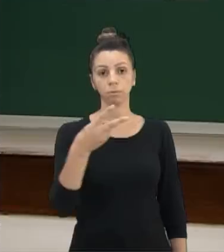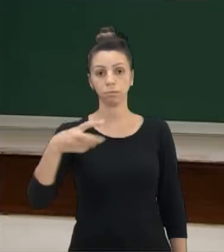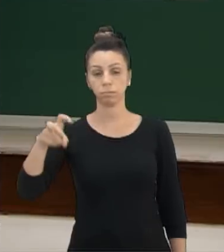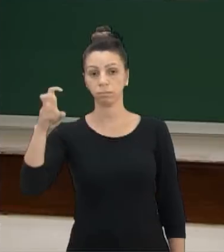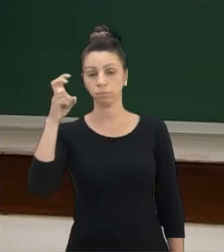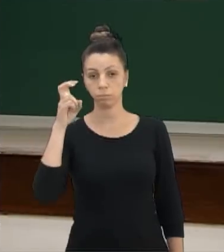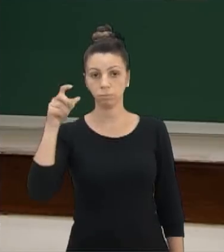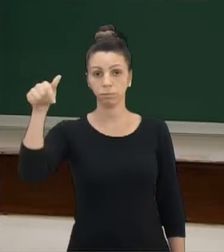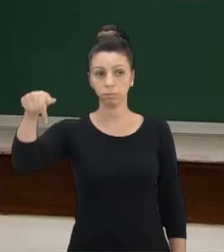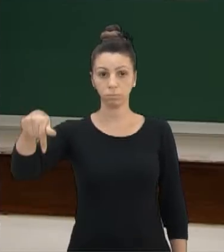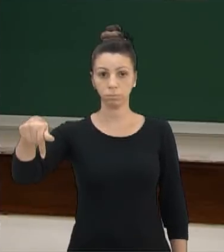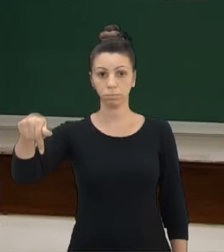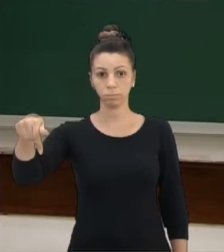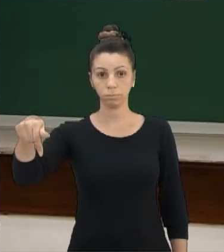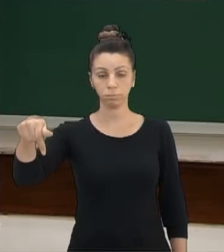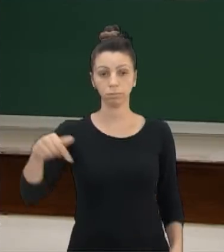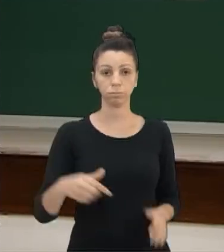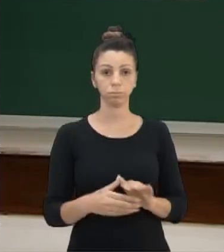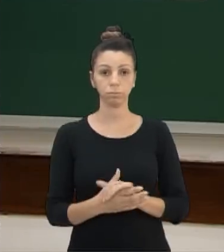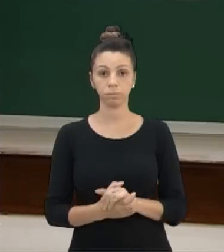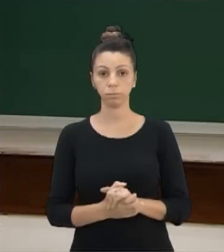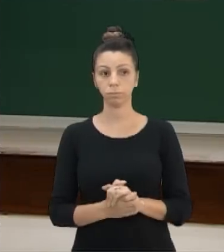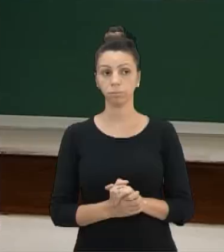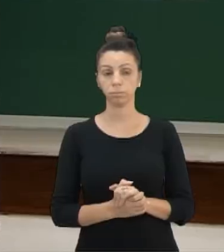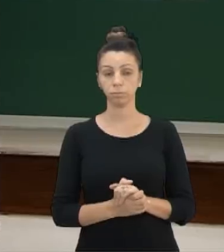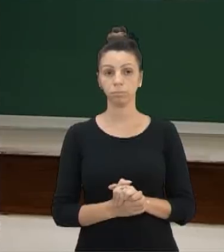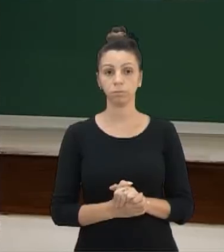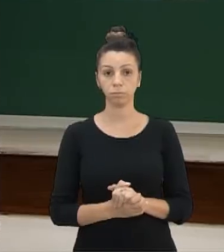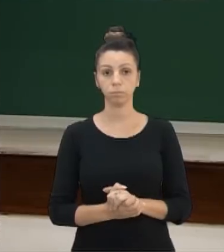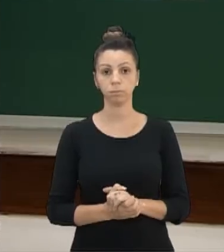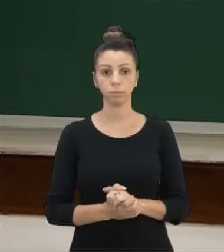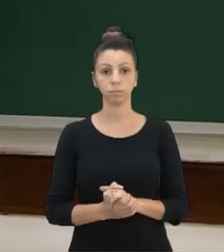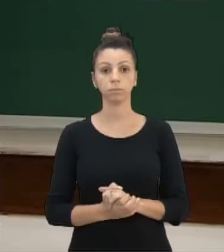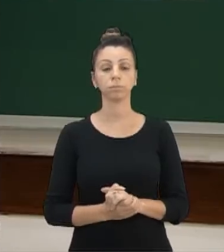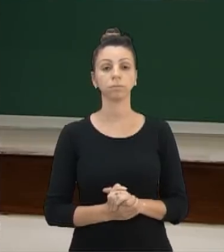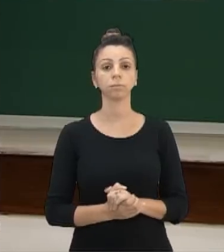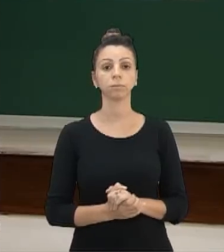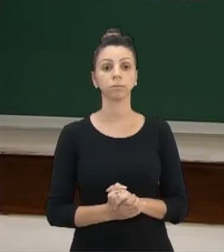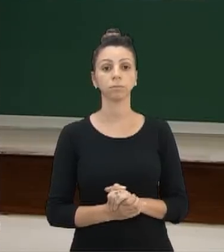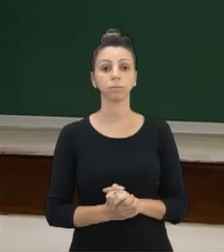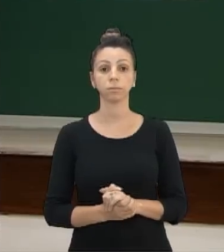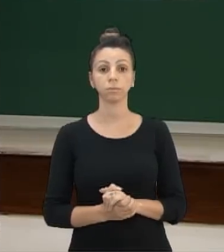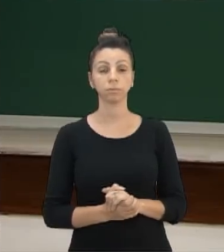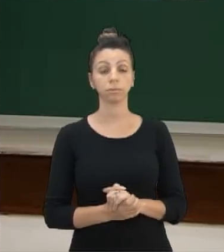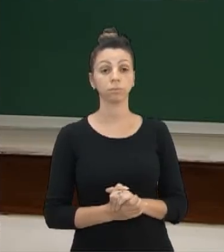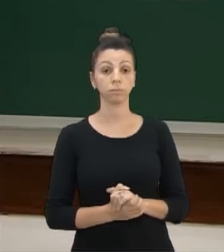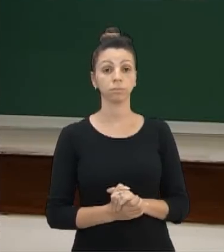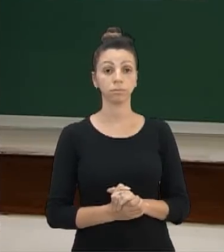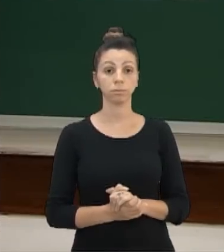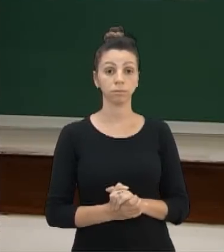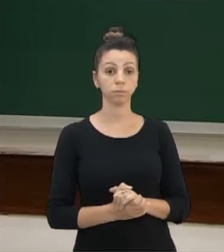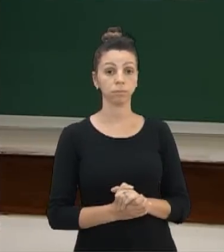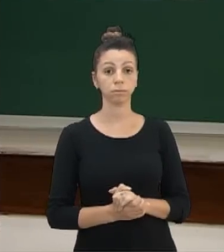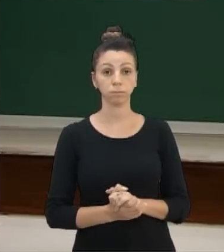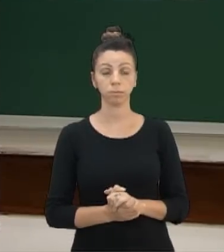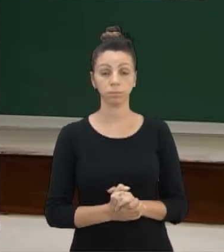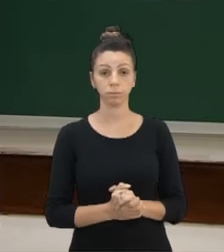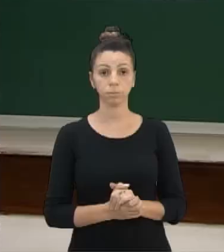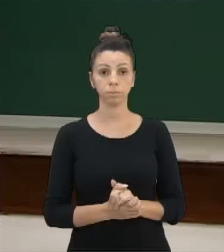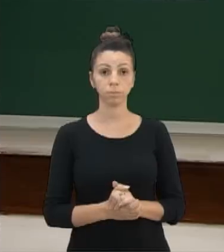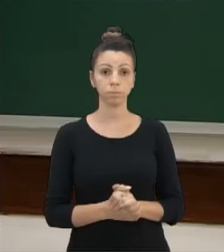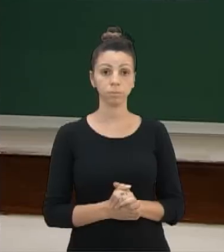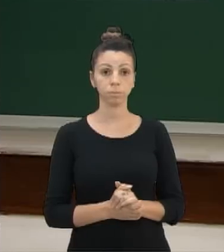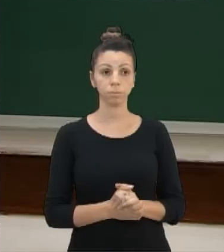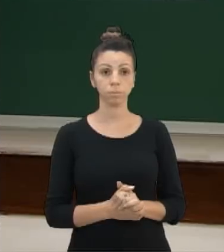625 quarteirões. Então, descobrimos que são equivalentes a 625 quarteirões.